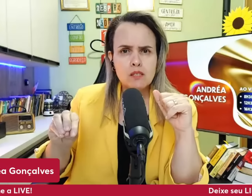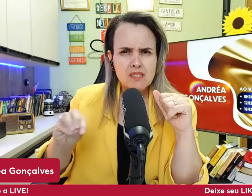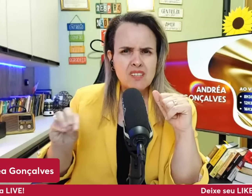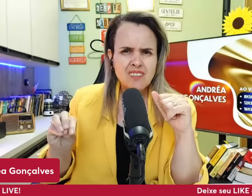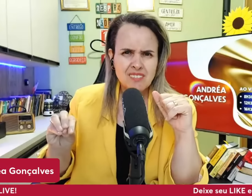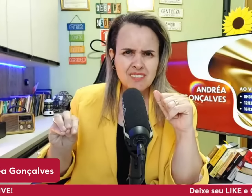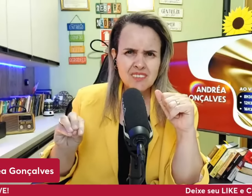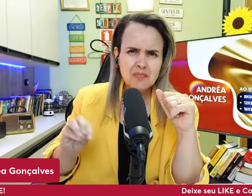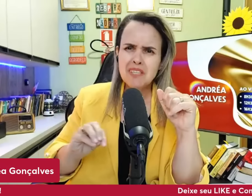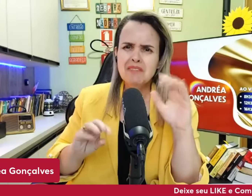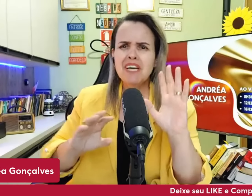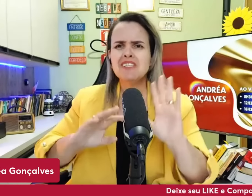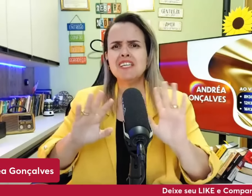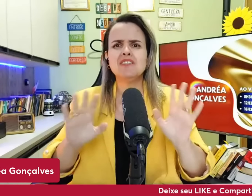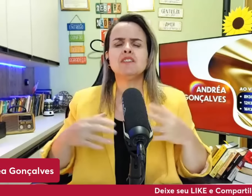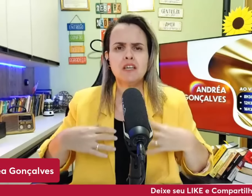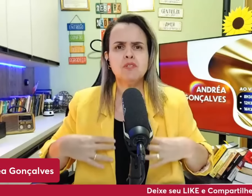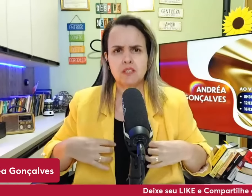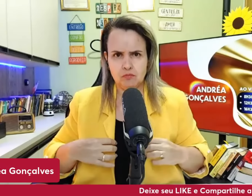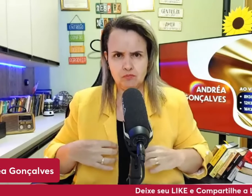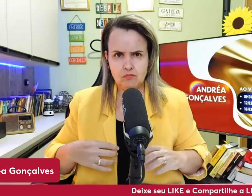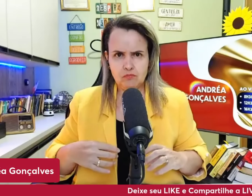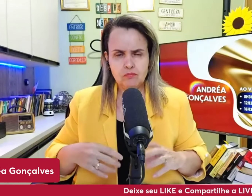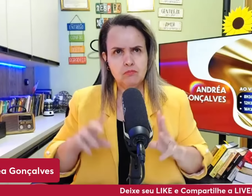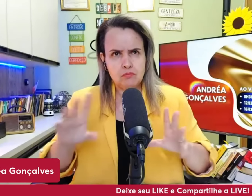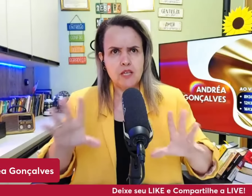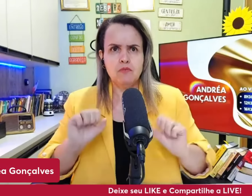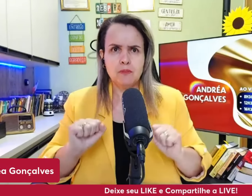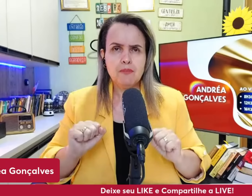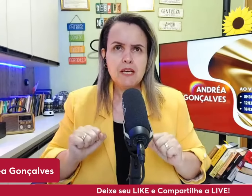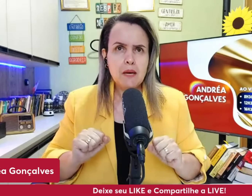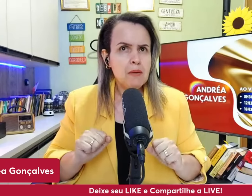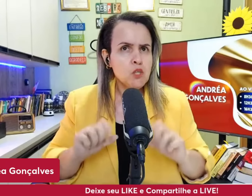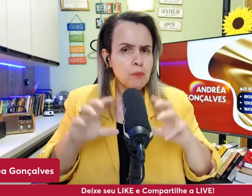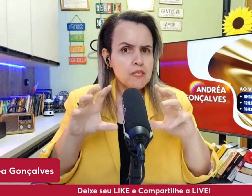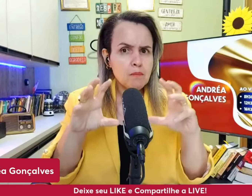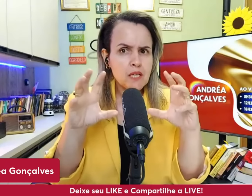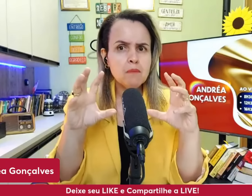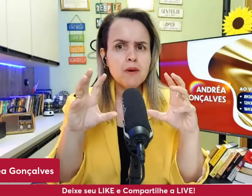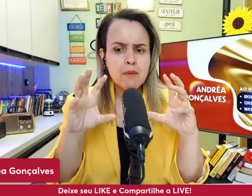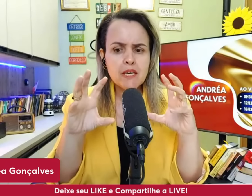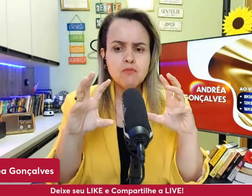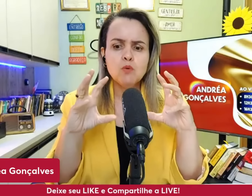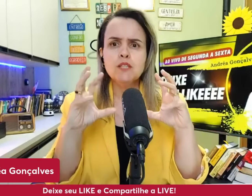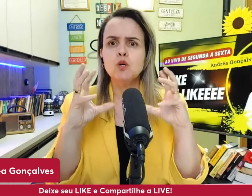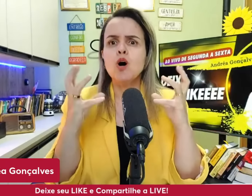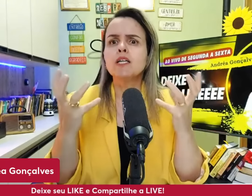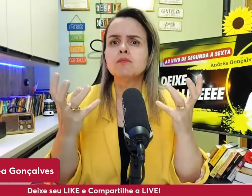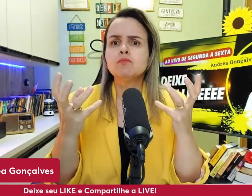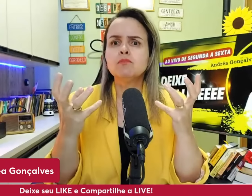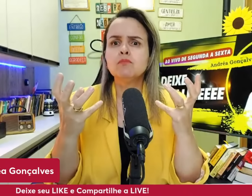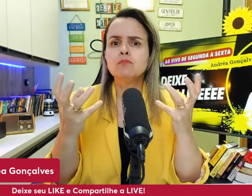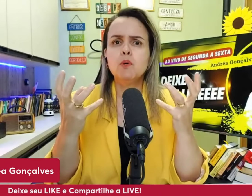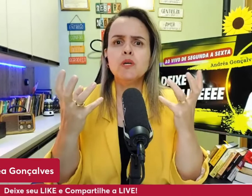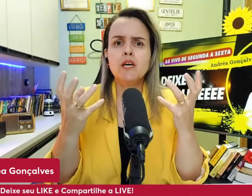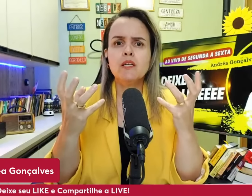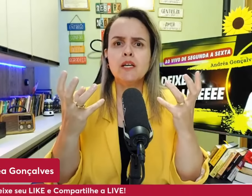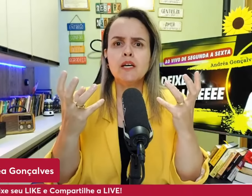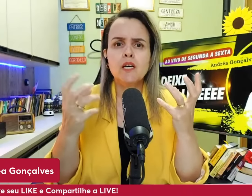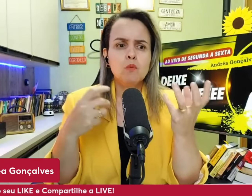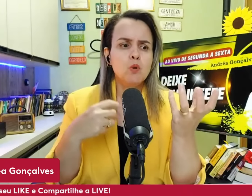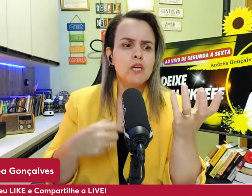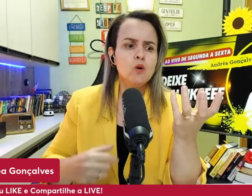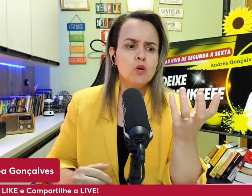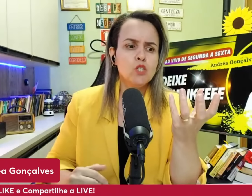derrotas sim não vai não vai dizer que não teve sim teve Mas eu percebi que meio que foi uma troca por que